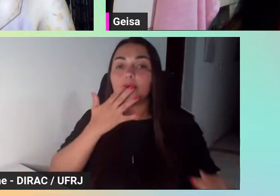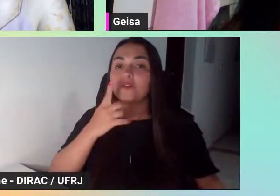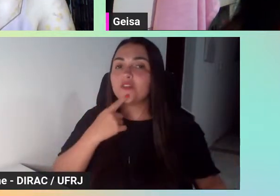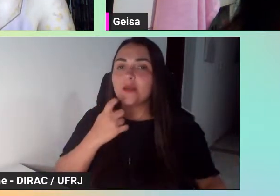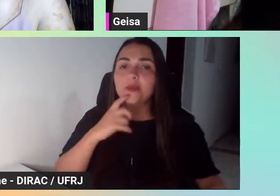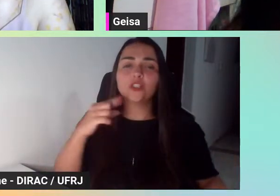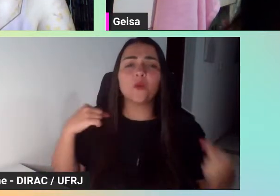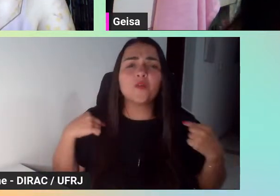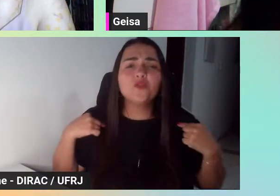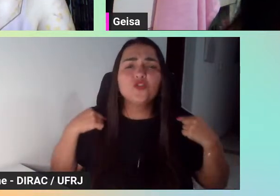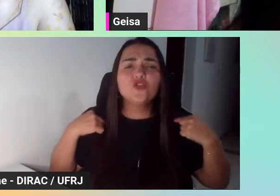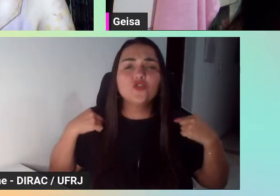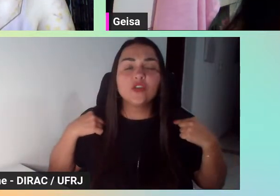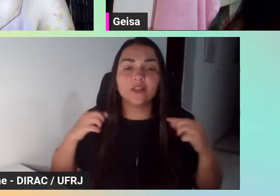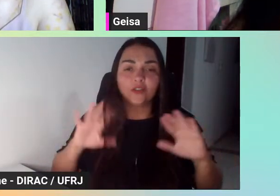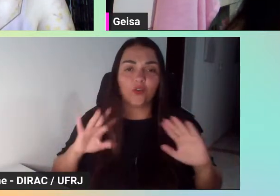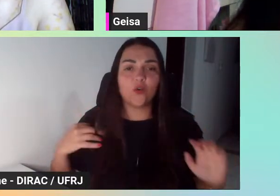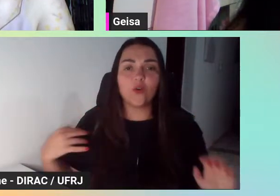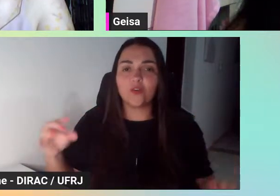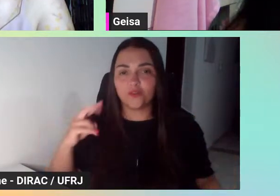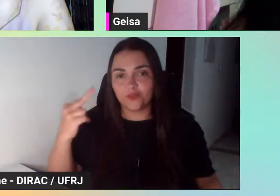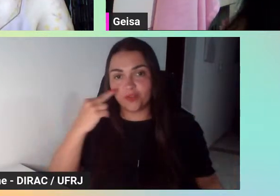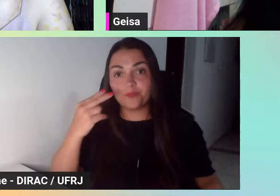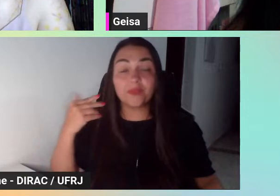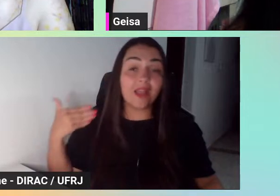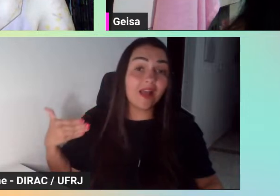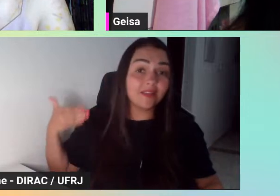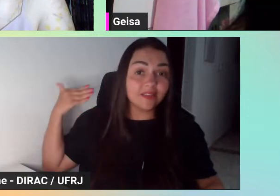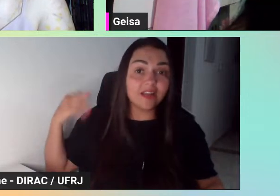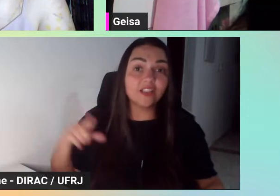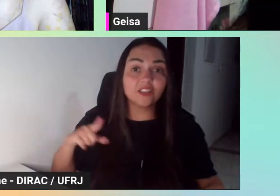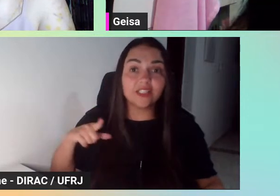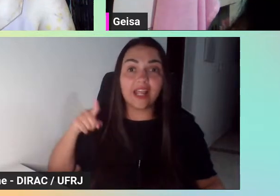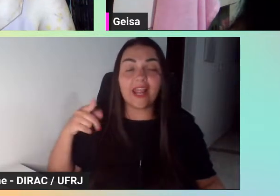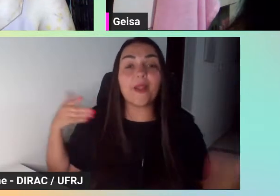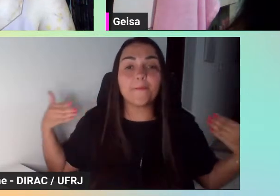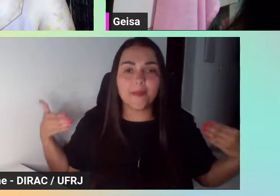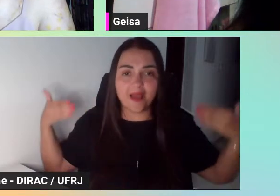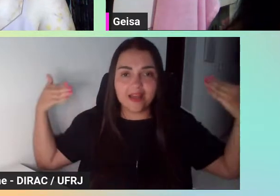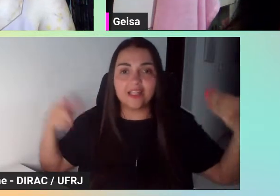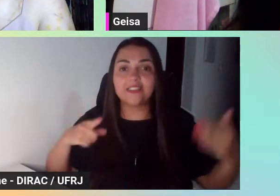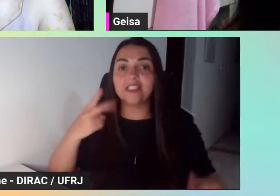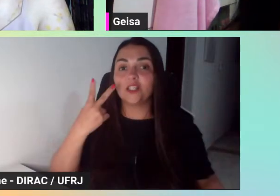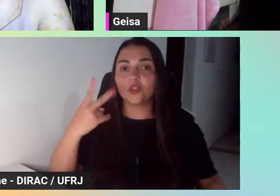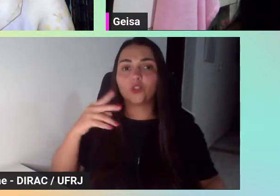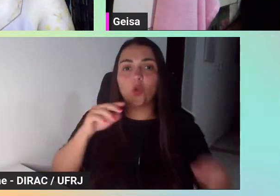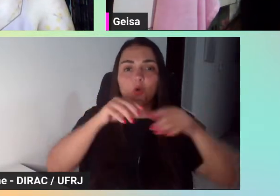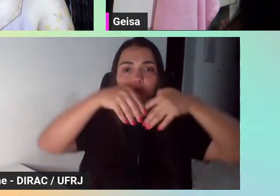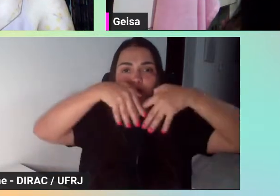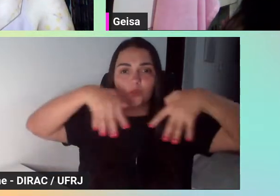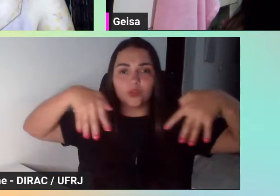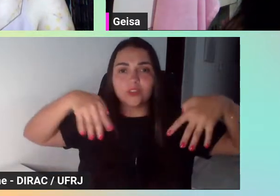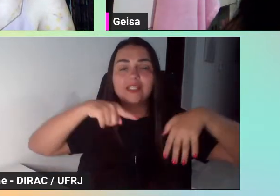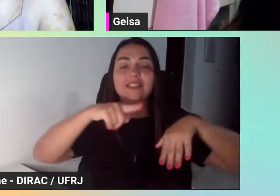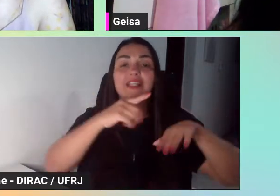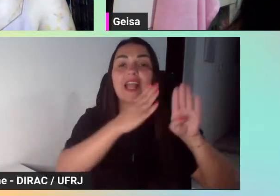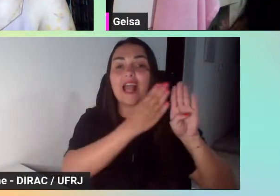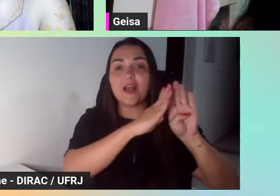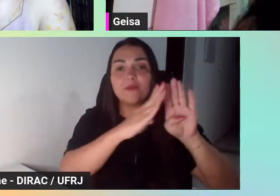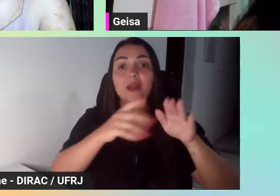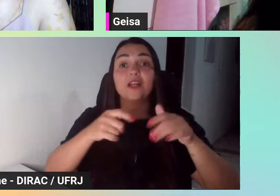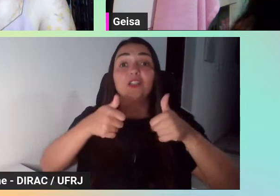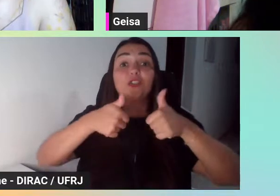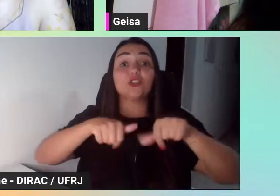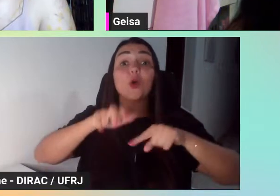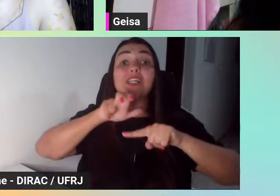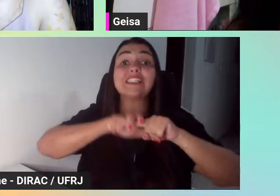um pedacinho. E assim, atrás de mim tem uma parede, um pedaço, duas cortinas, um pedaço de armário. Eu tô sentada no chão, então